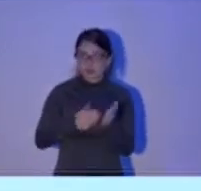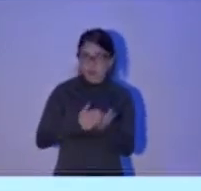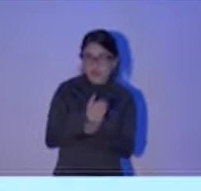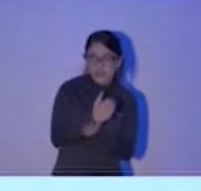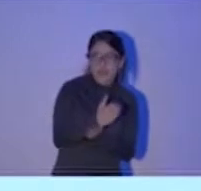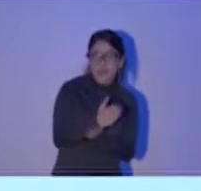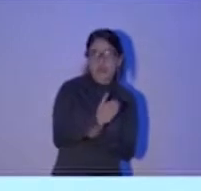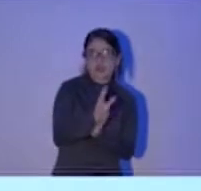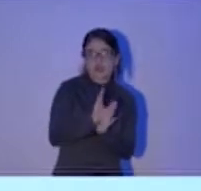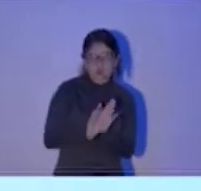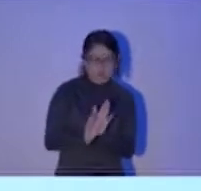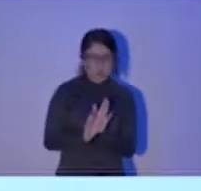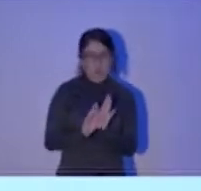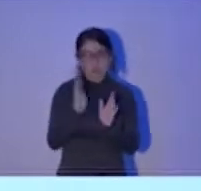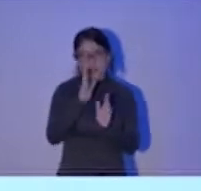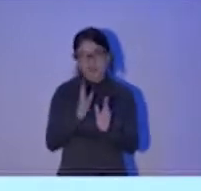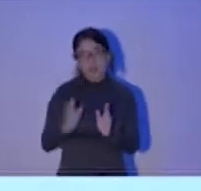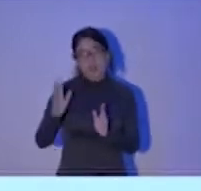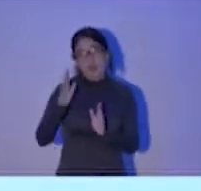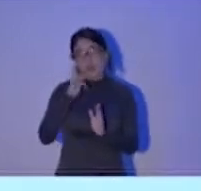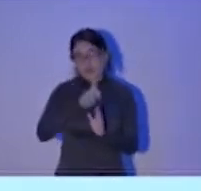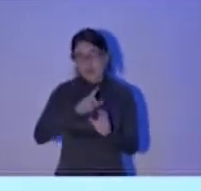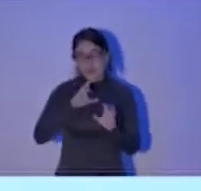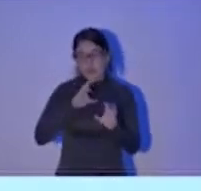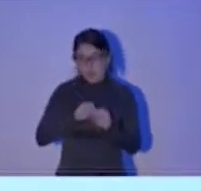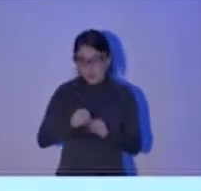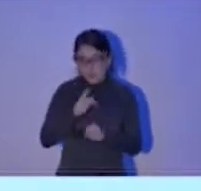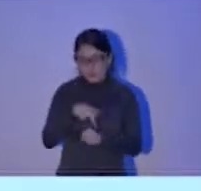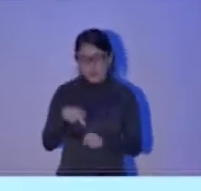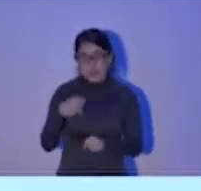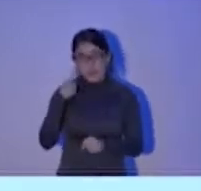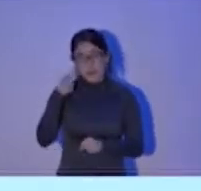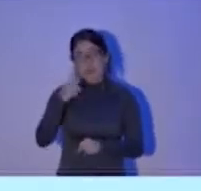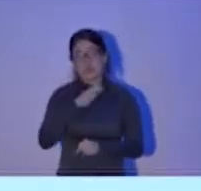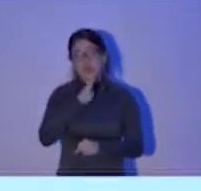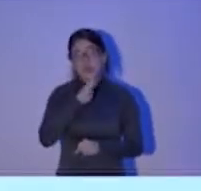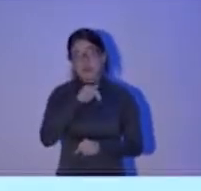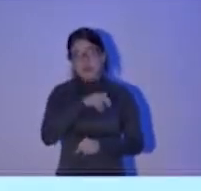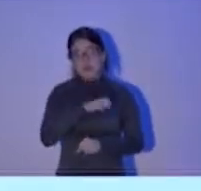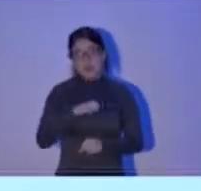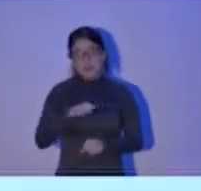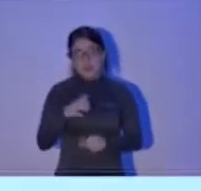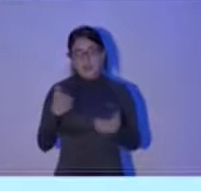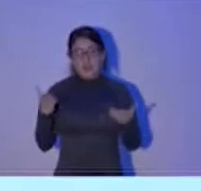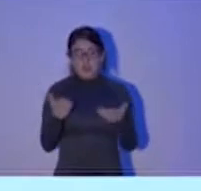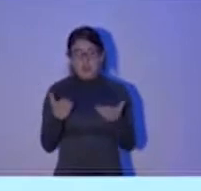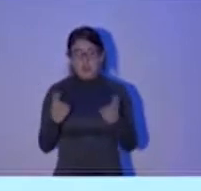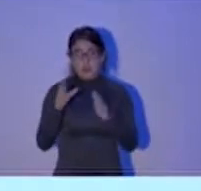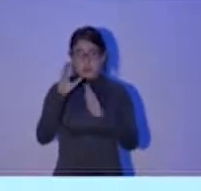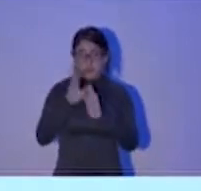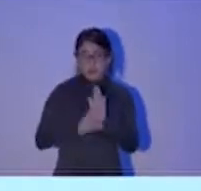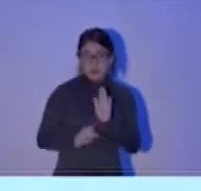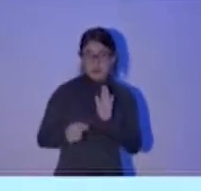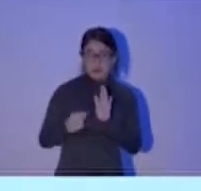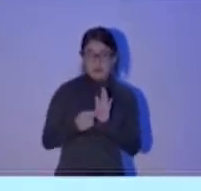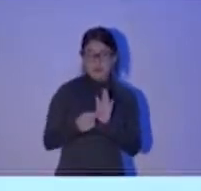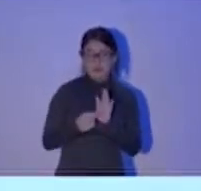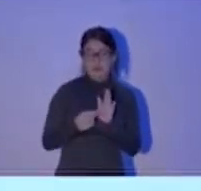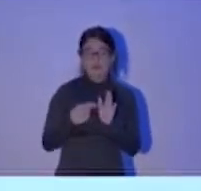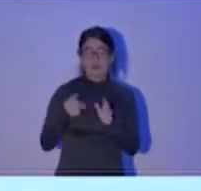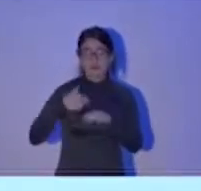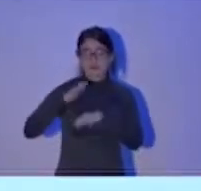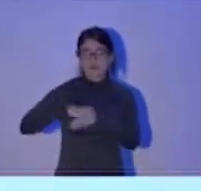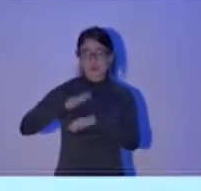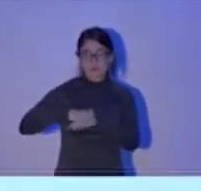professores. Porque hoje, quando a gente fala no currículo da base, da forma como os nossos currículos eles estão